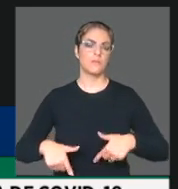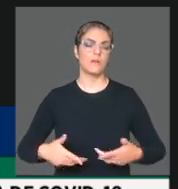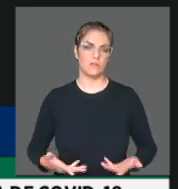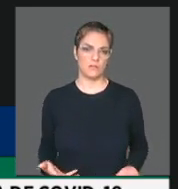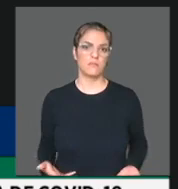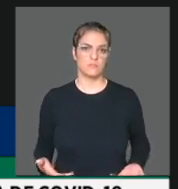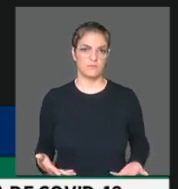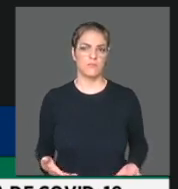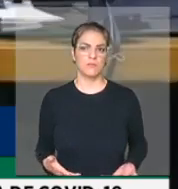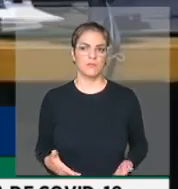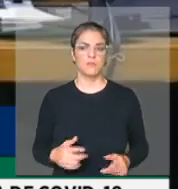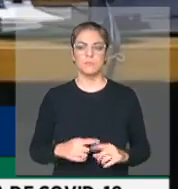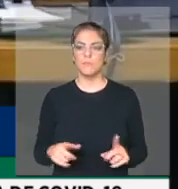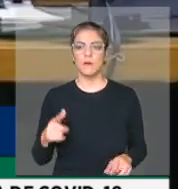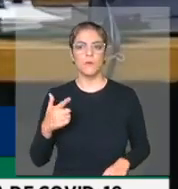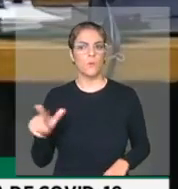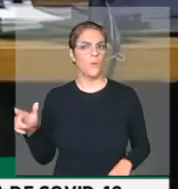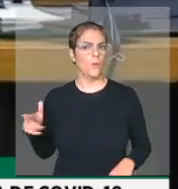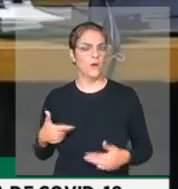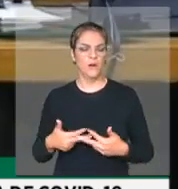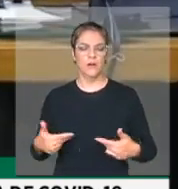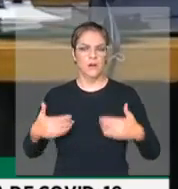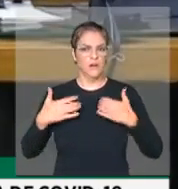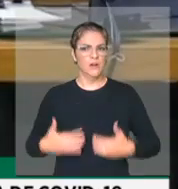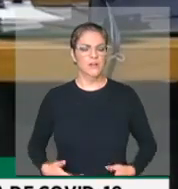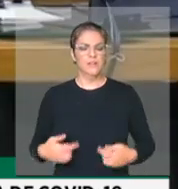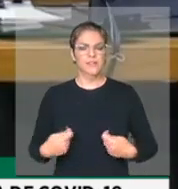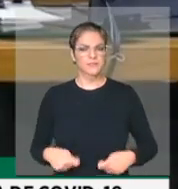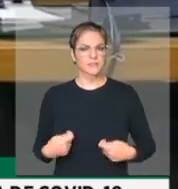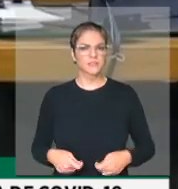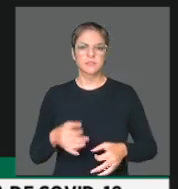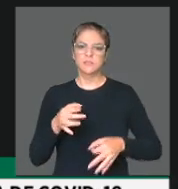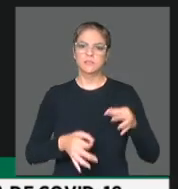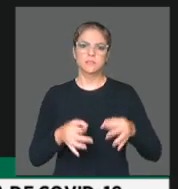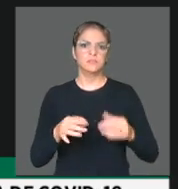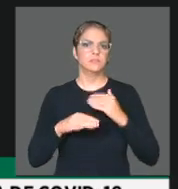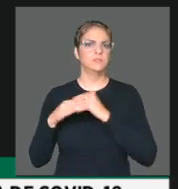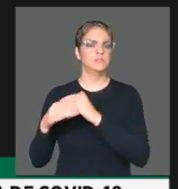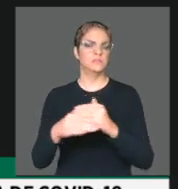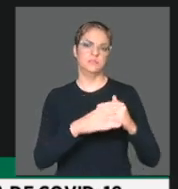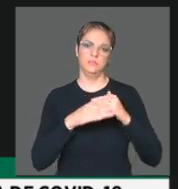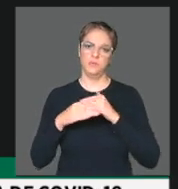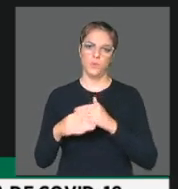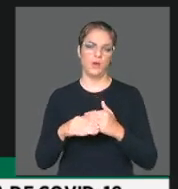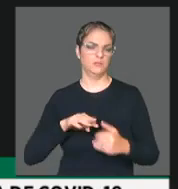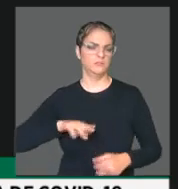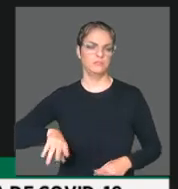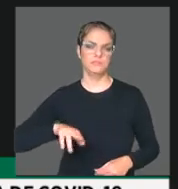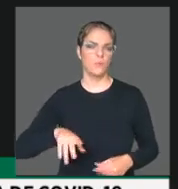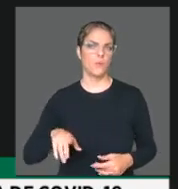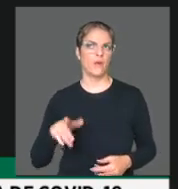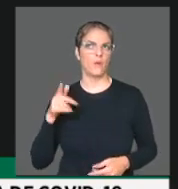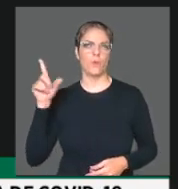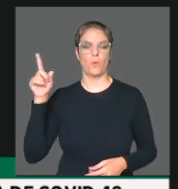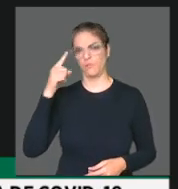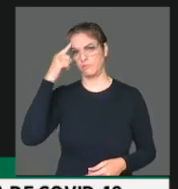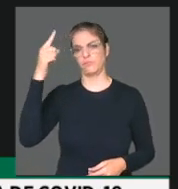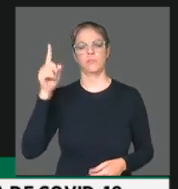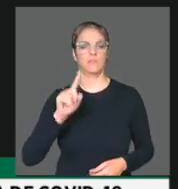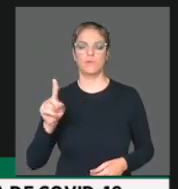somos absolutamente iguais. Isso não é censura. Isso é uma questão da democracia